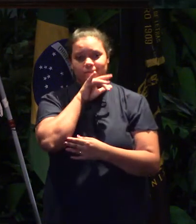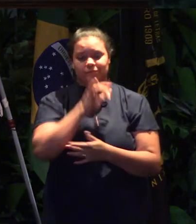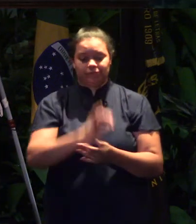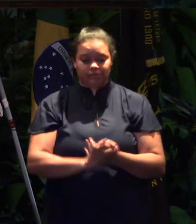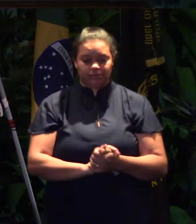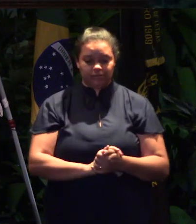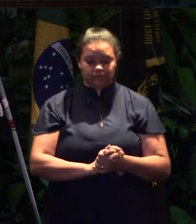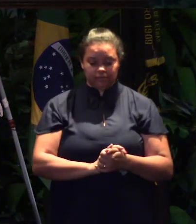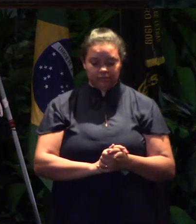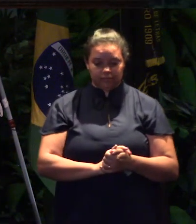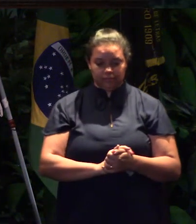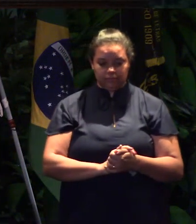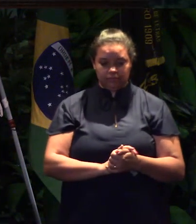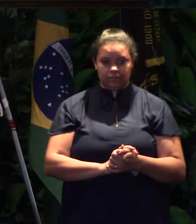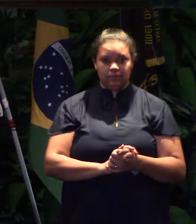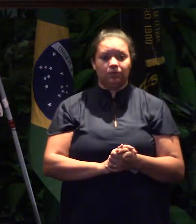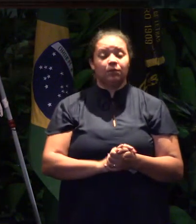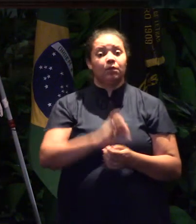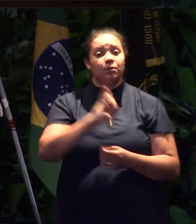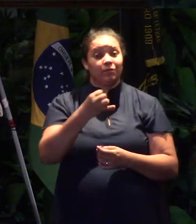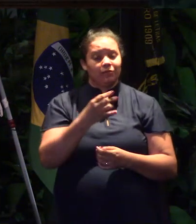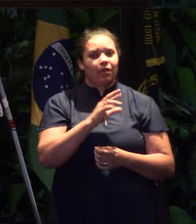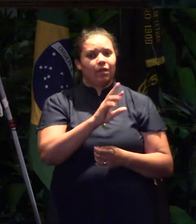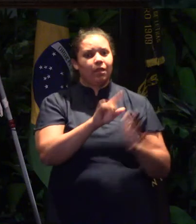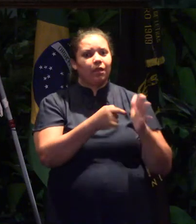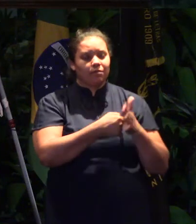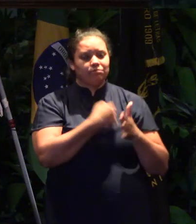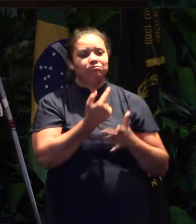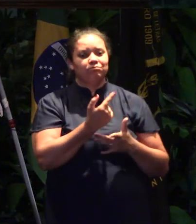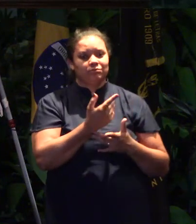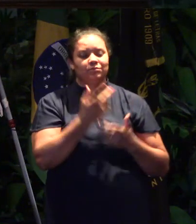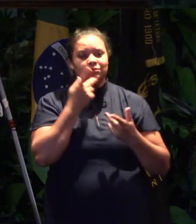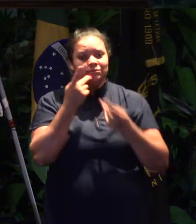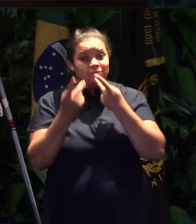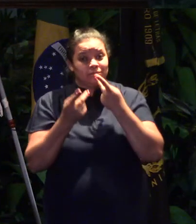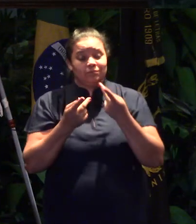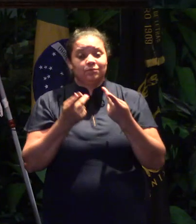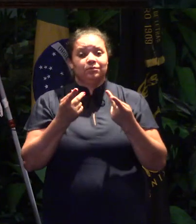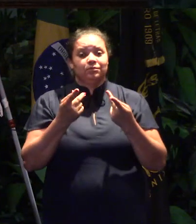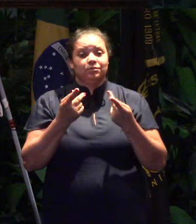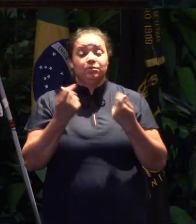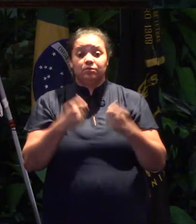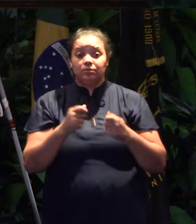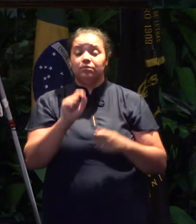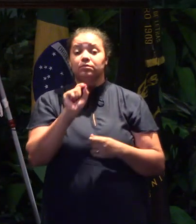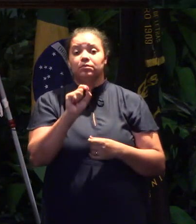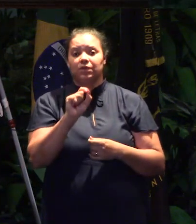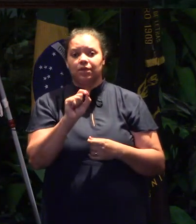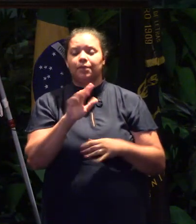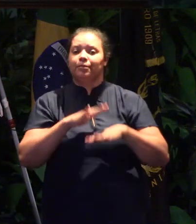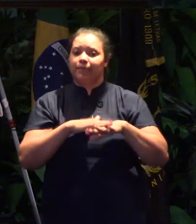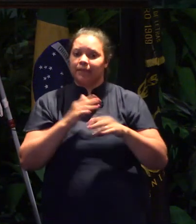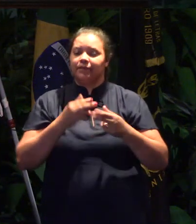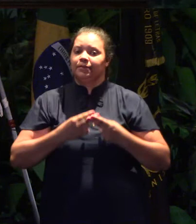sentido que eu aproveito a sua pergunta para falar um pouco disso, dessa necessidade de um pouco mais